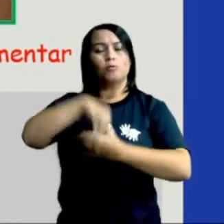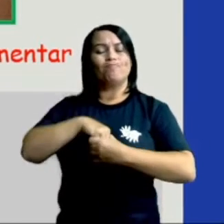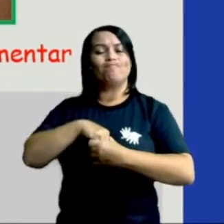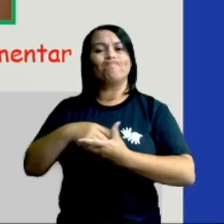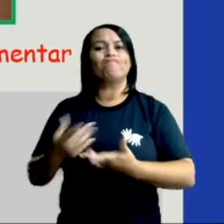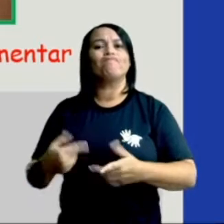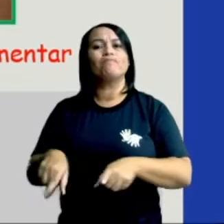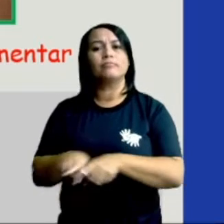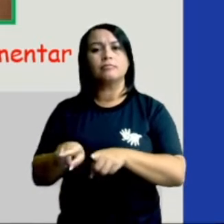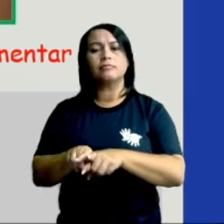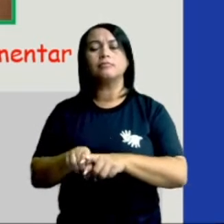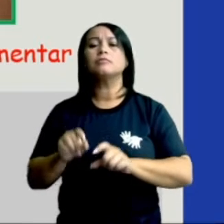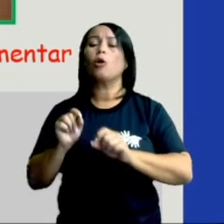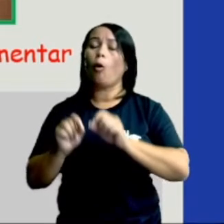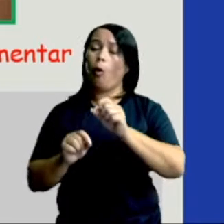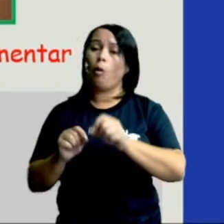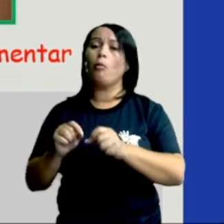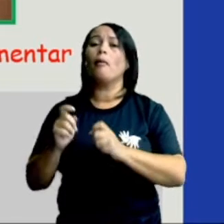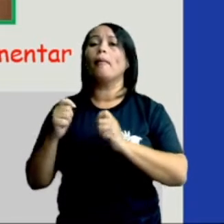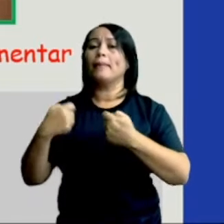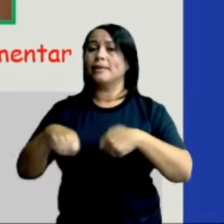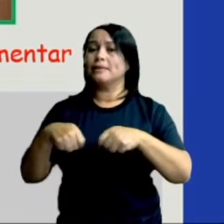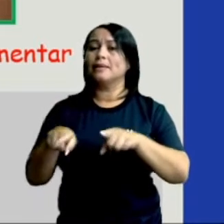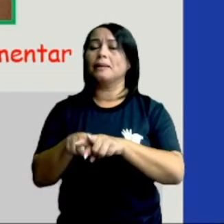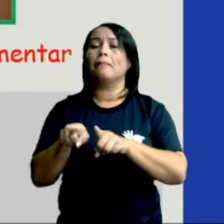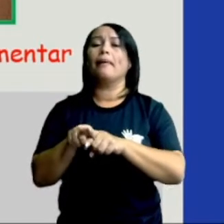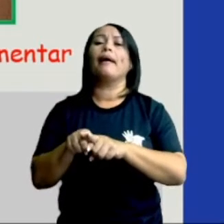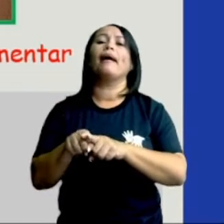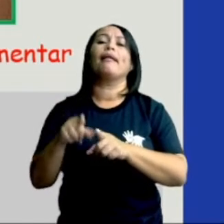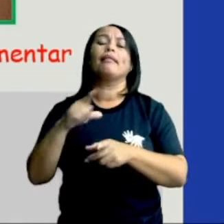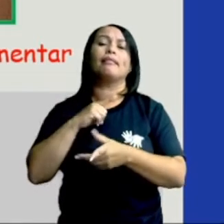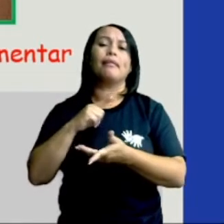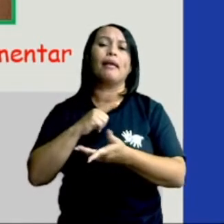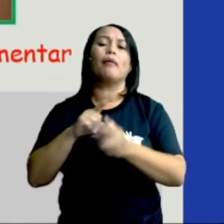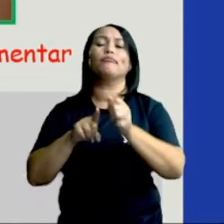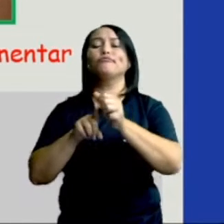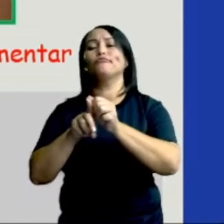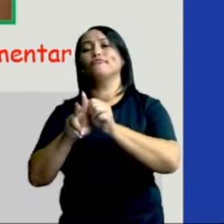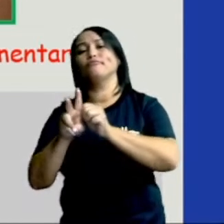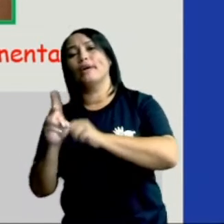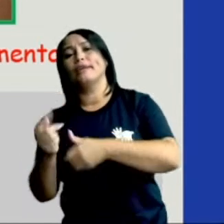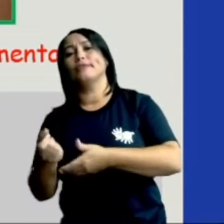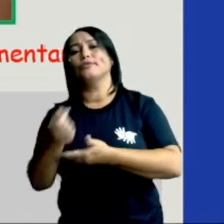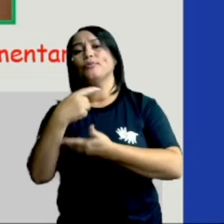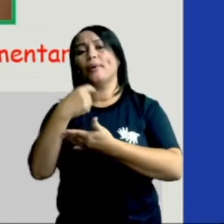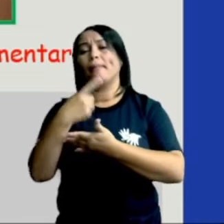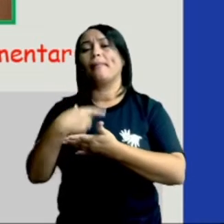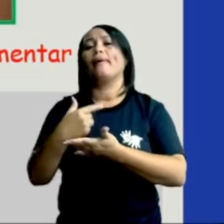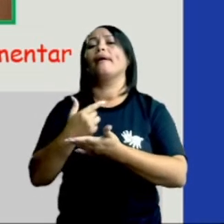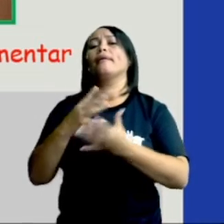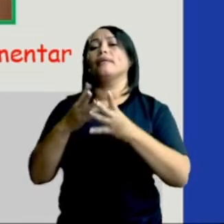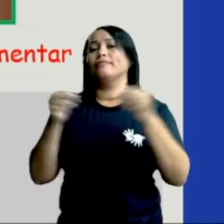E aí a pessoa também vai se tratar, vai tomar seu tratamento por meses até ficar curada.